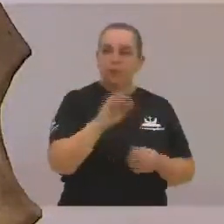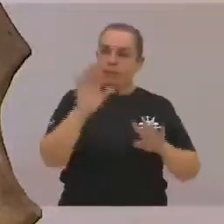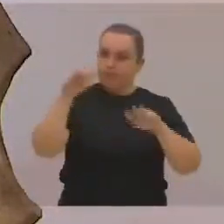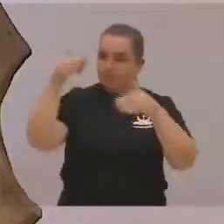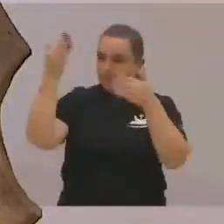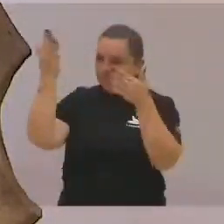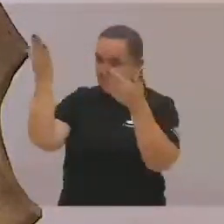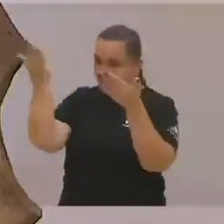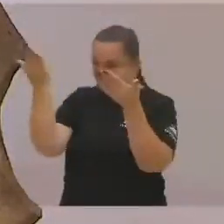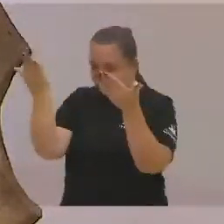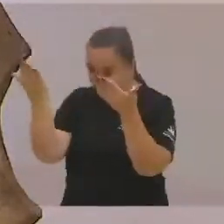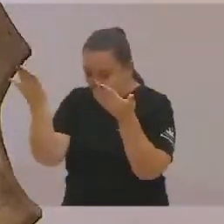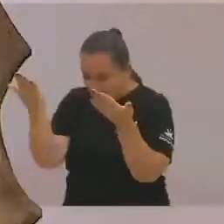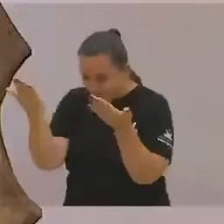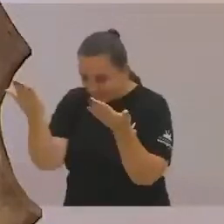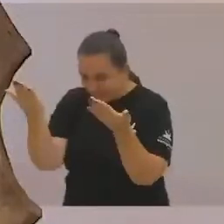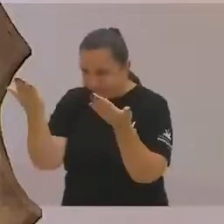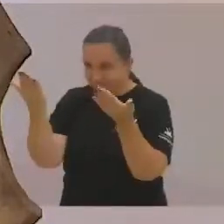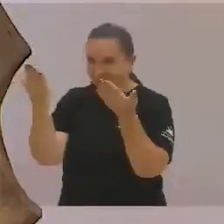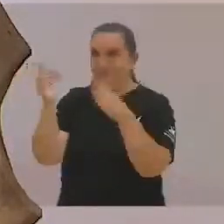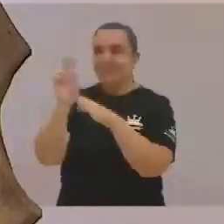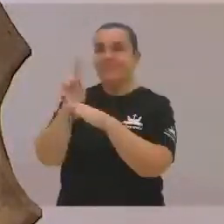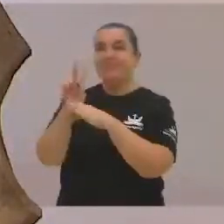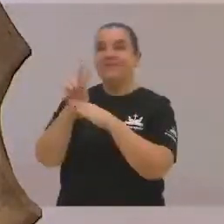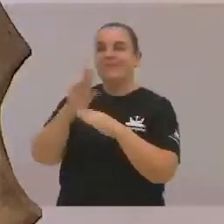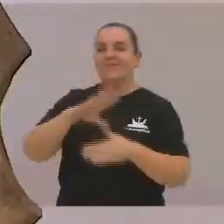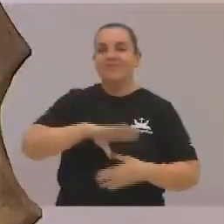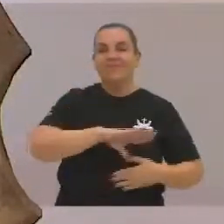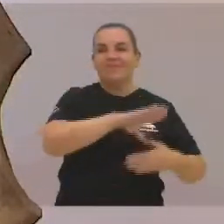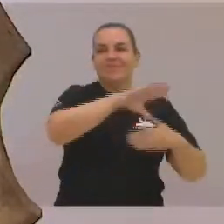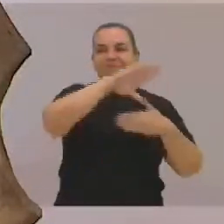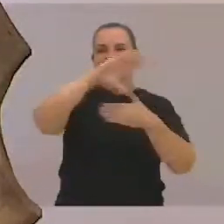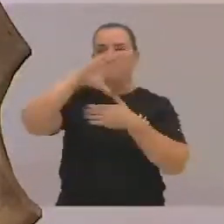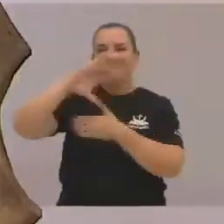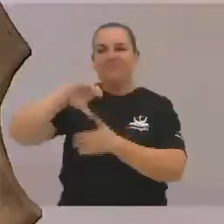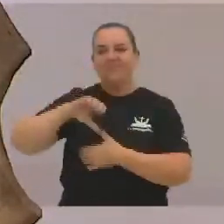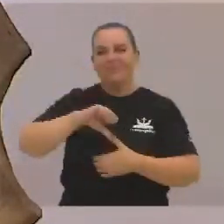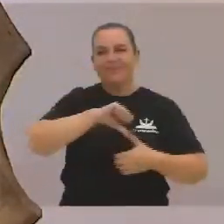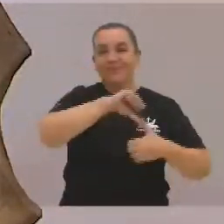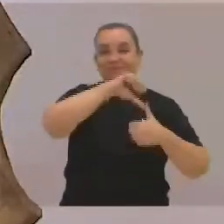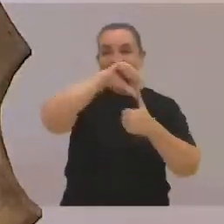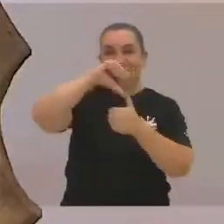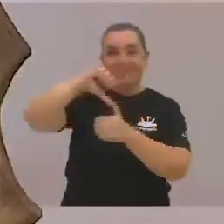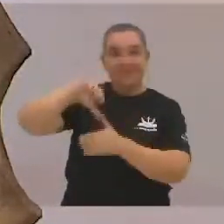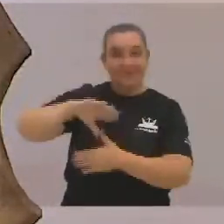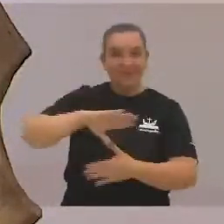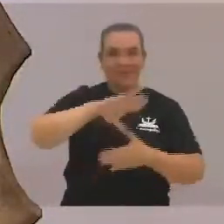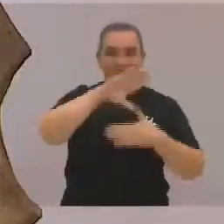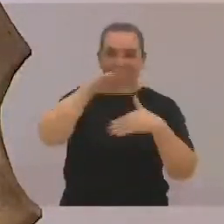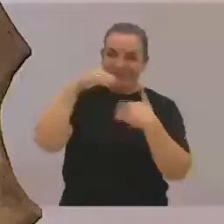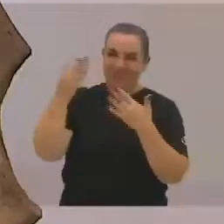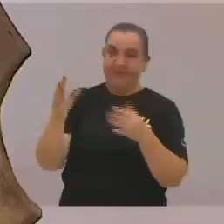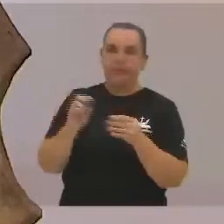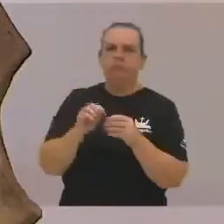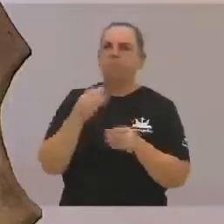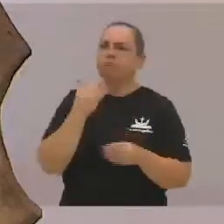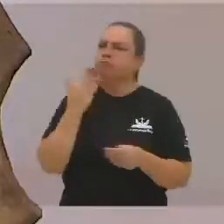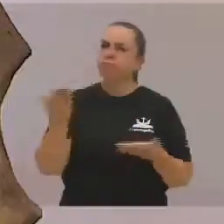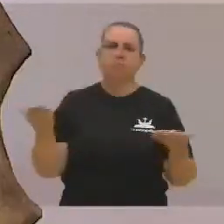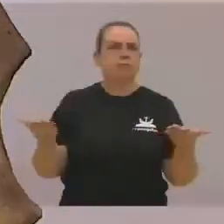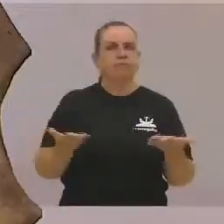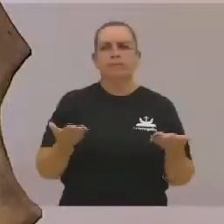imagem sagrada da padroeira da América Latina, da padroeira do nosso santuário, e faça os seus